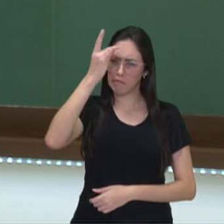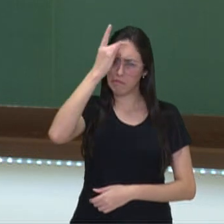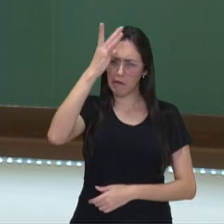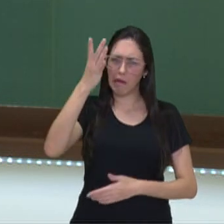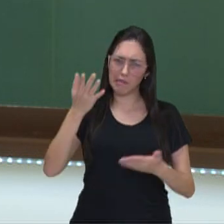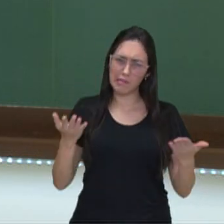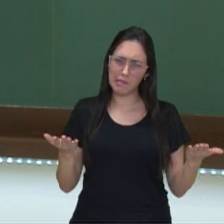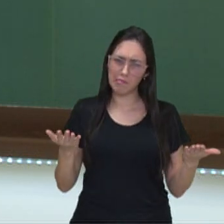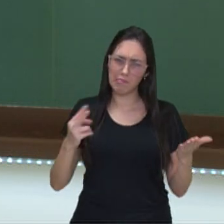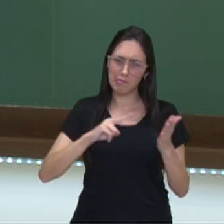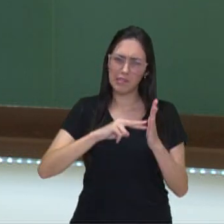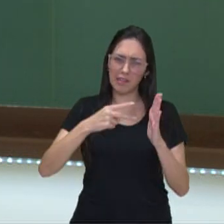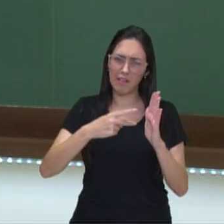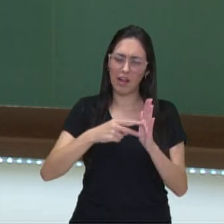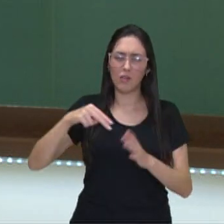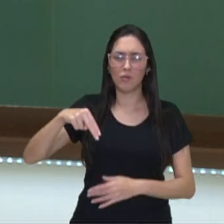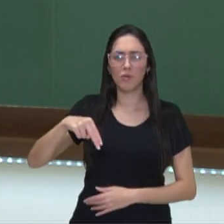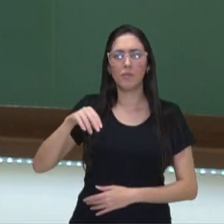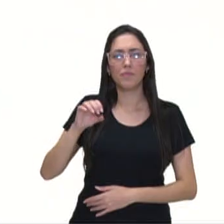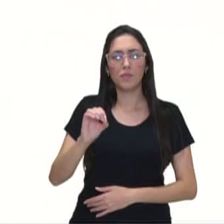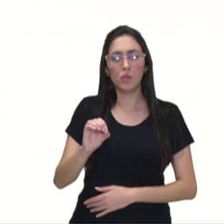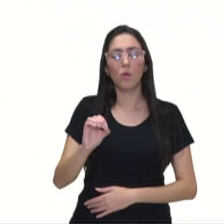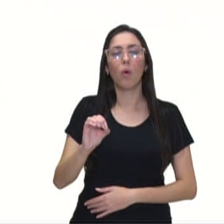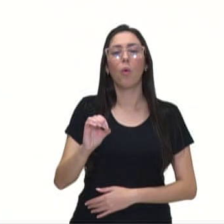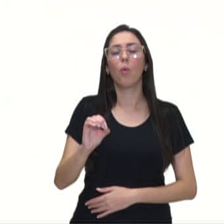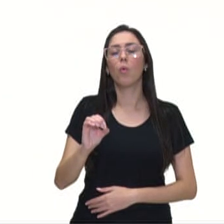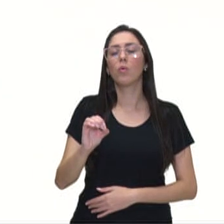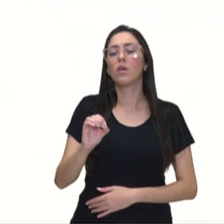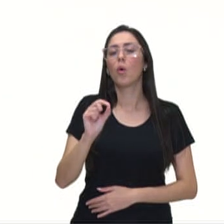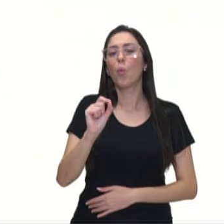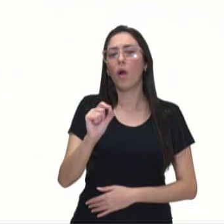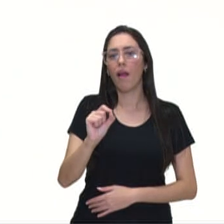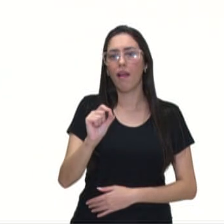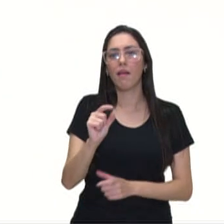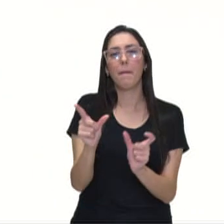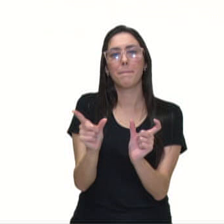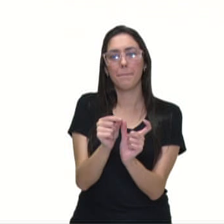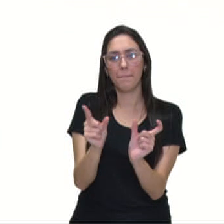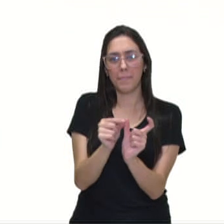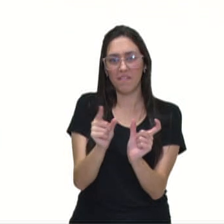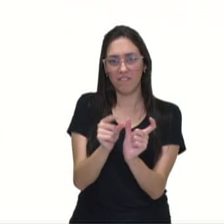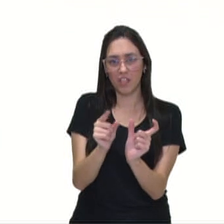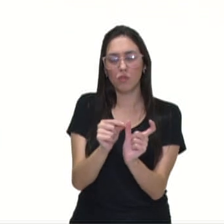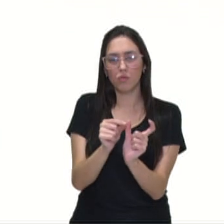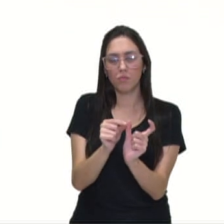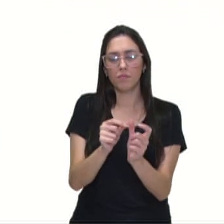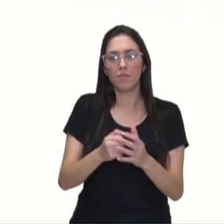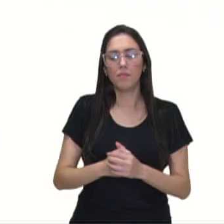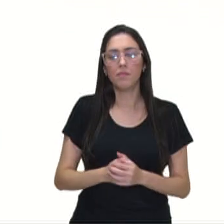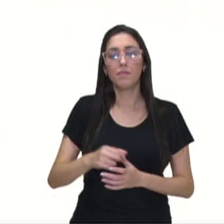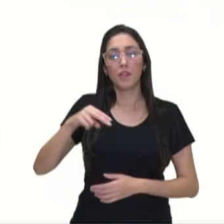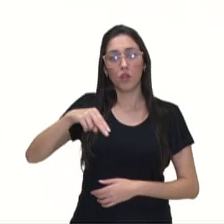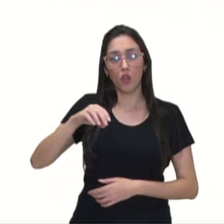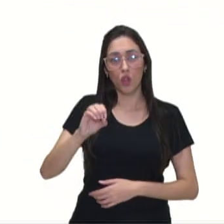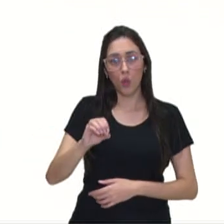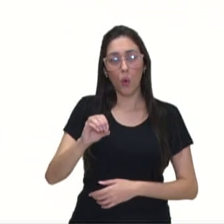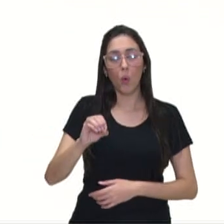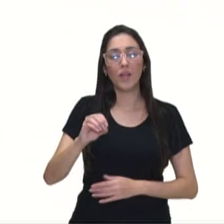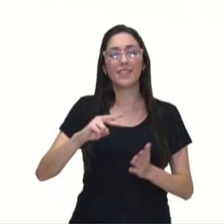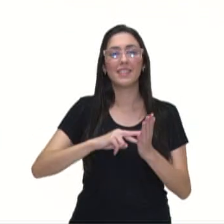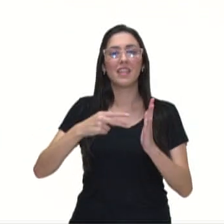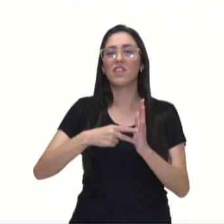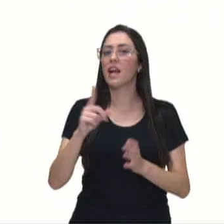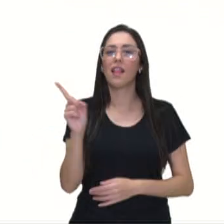gente dizer o que ele significa. Então, no é o prefixo, seu significado é o oposto